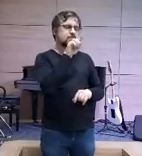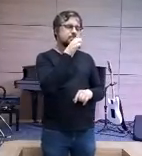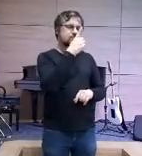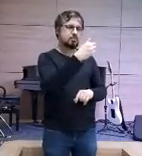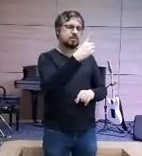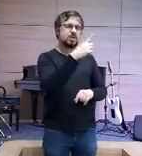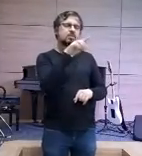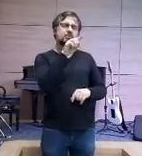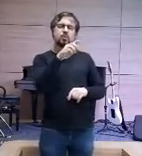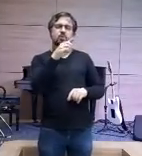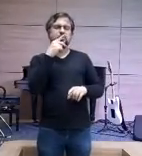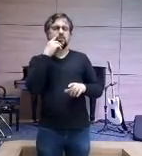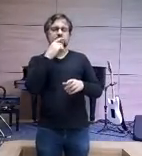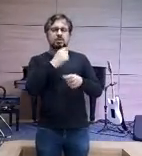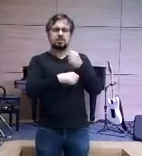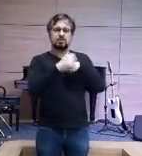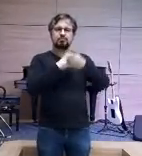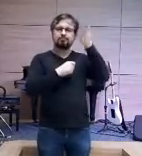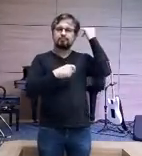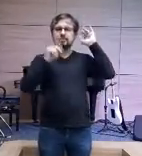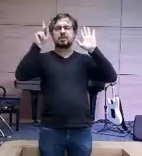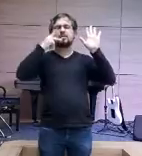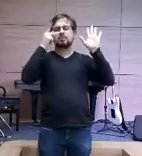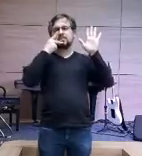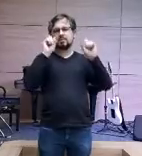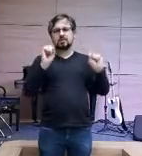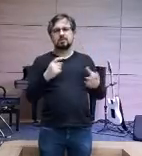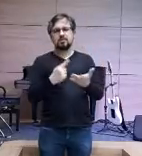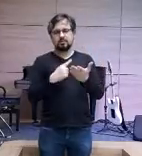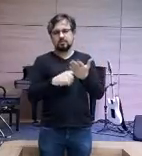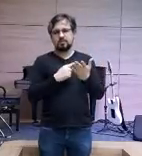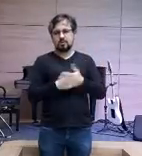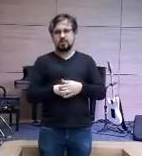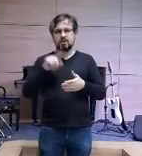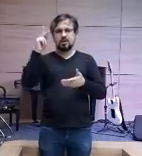promessa se cumpriu ele é verdadeiro